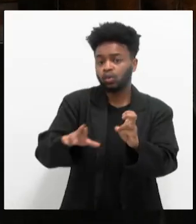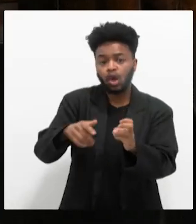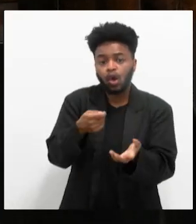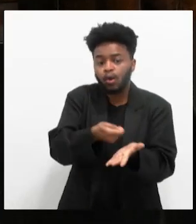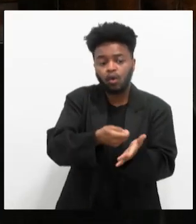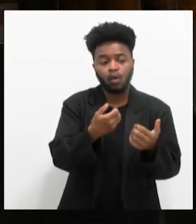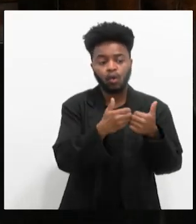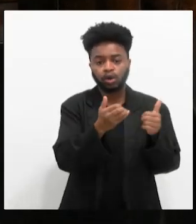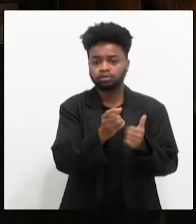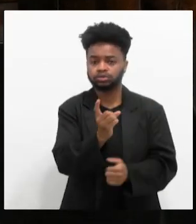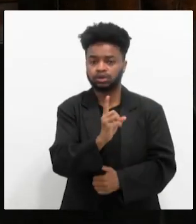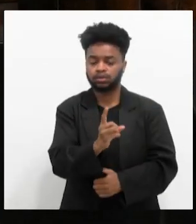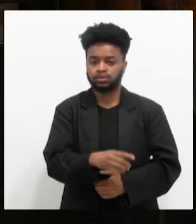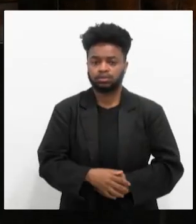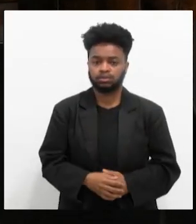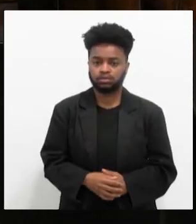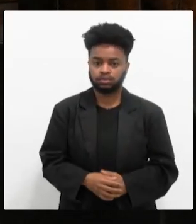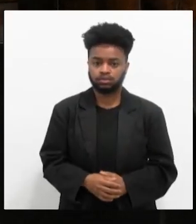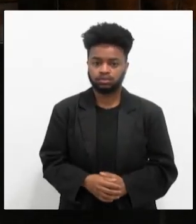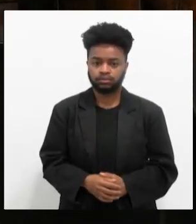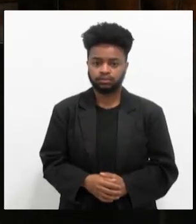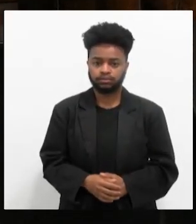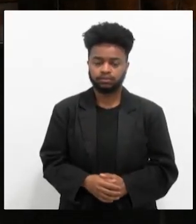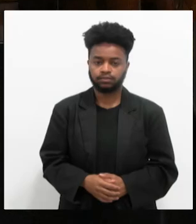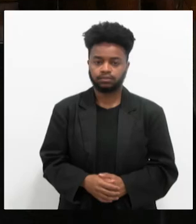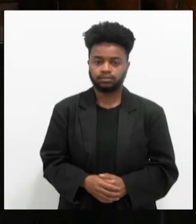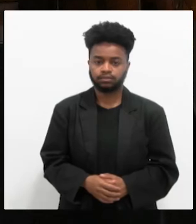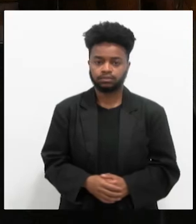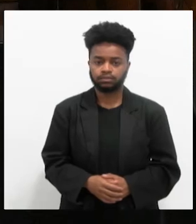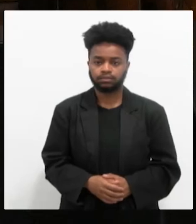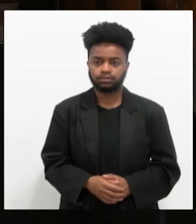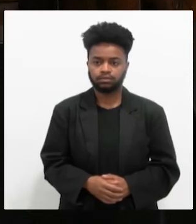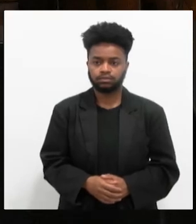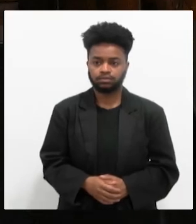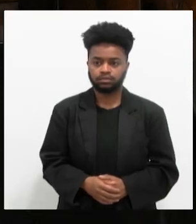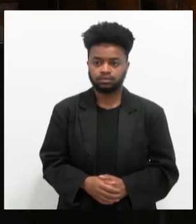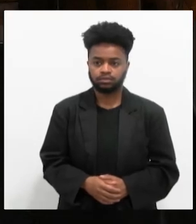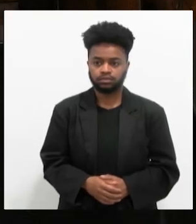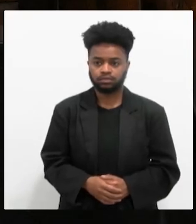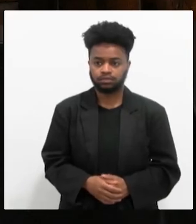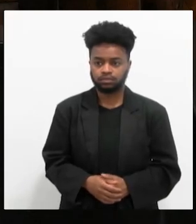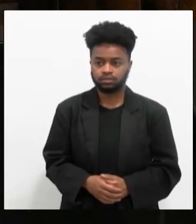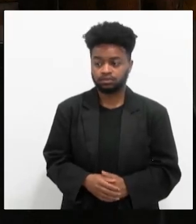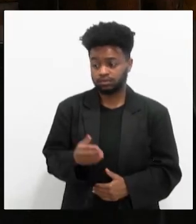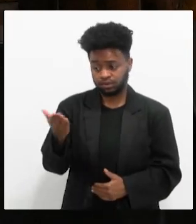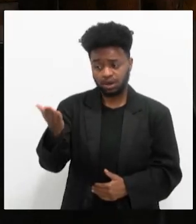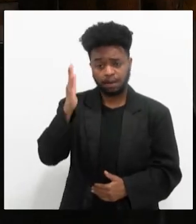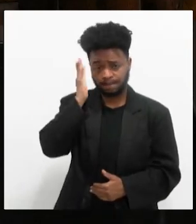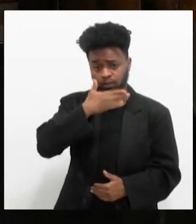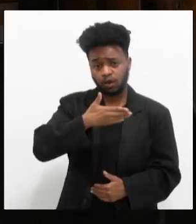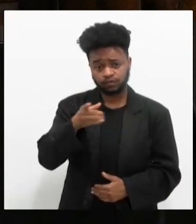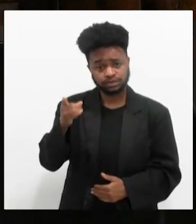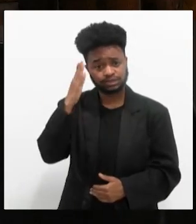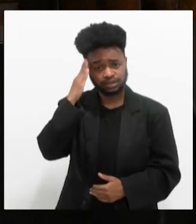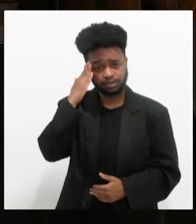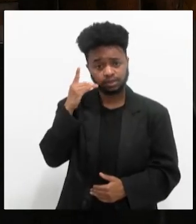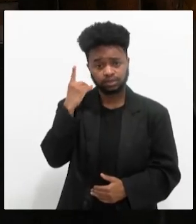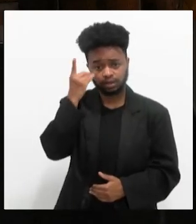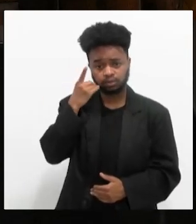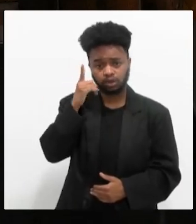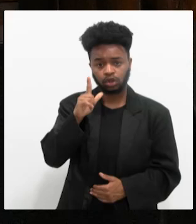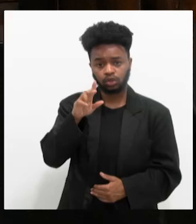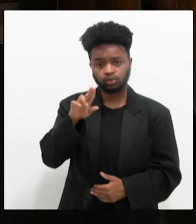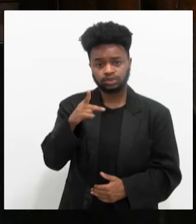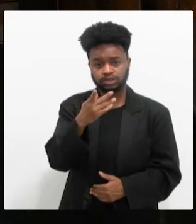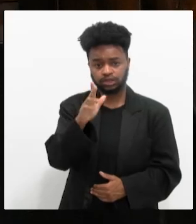ônibus. Vossa Excelência, Vossa Senhoria está de prova, deputada